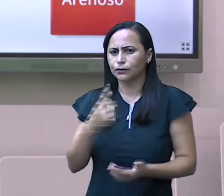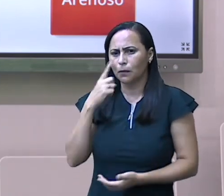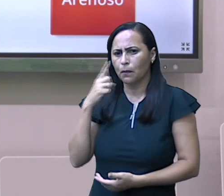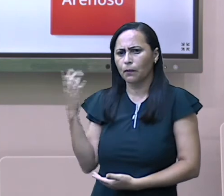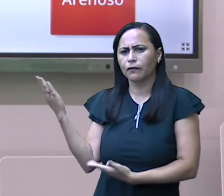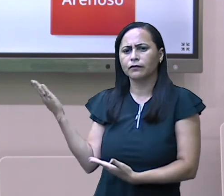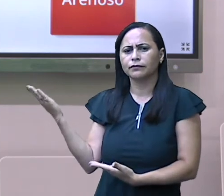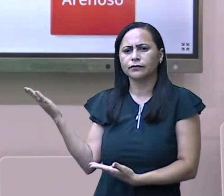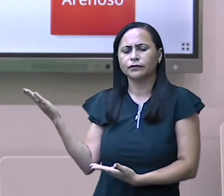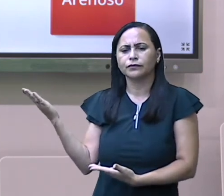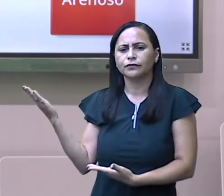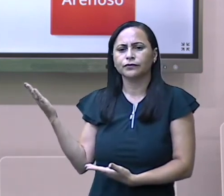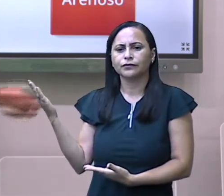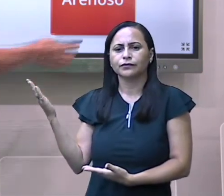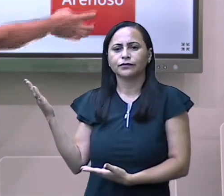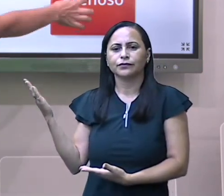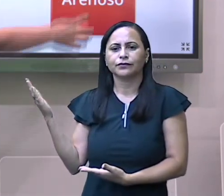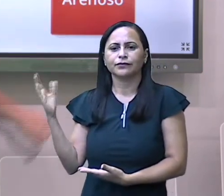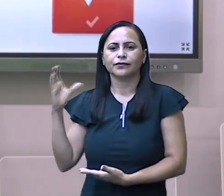este? Solo